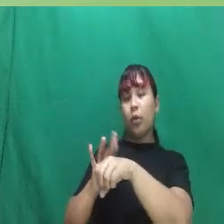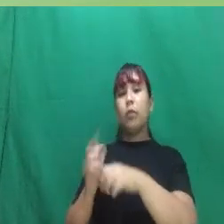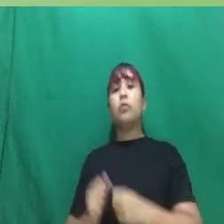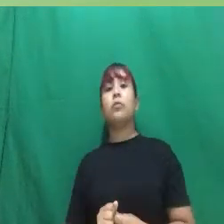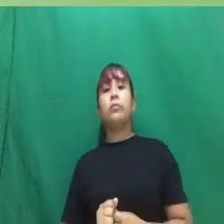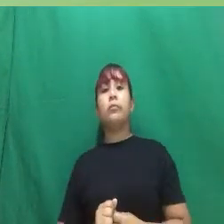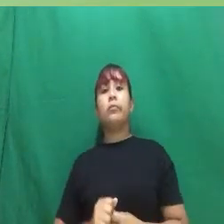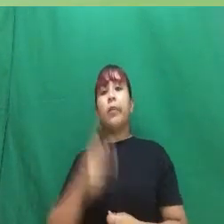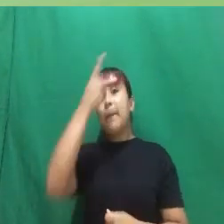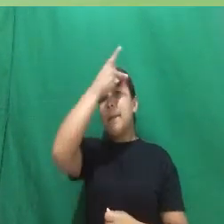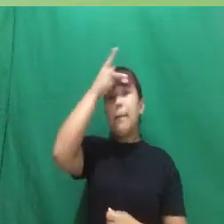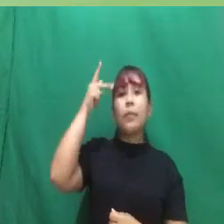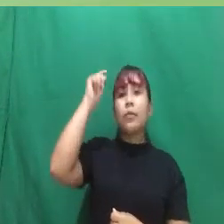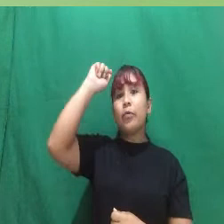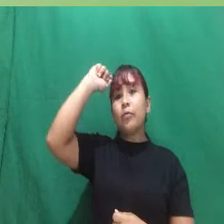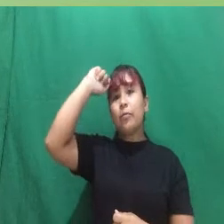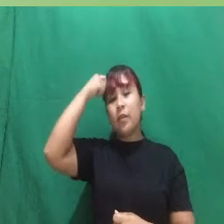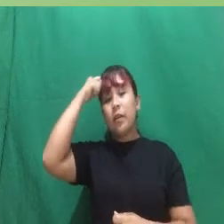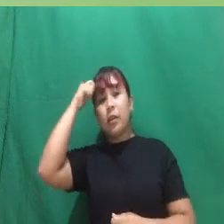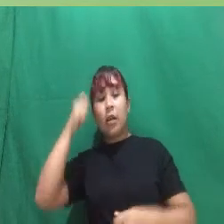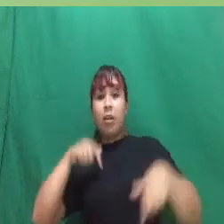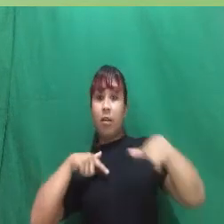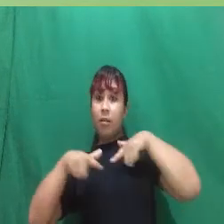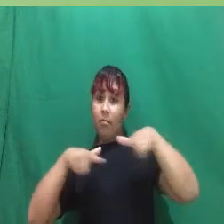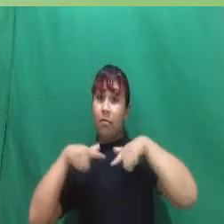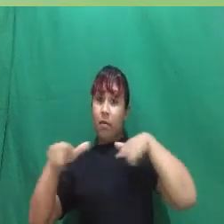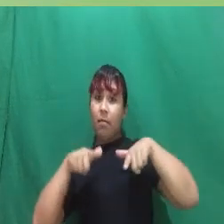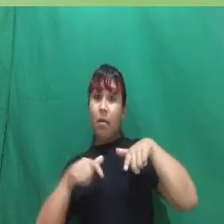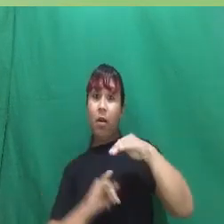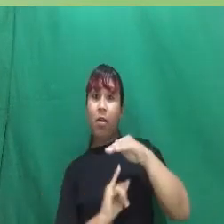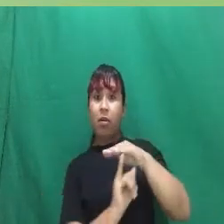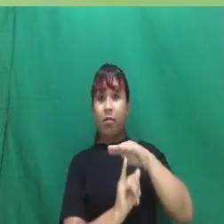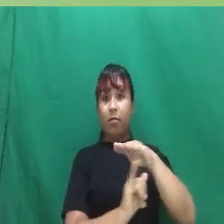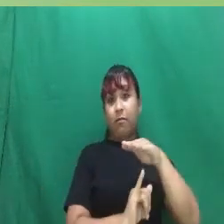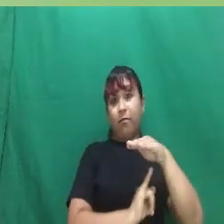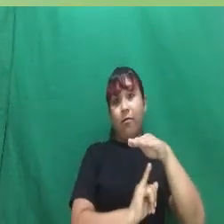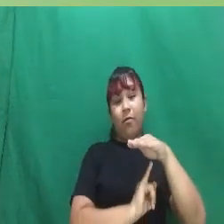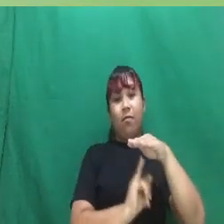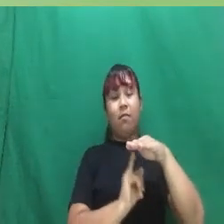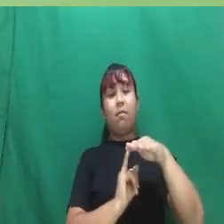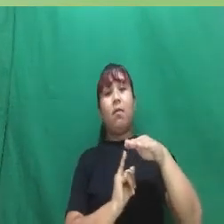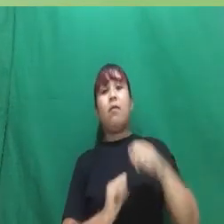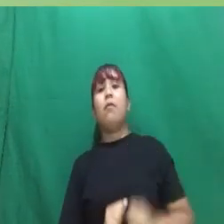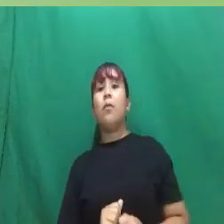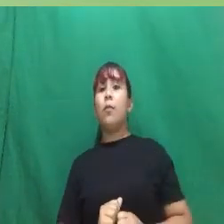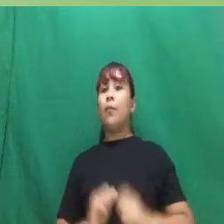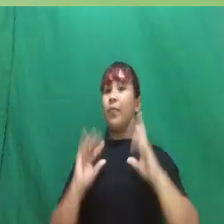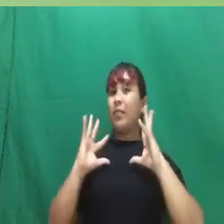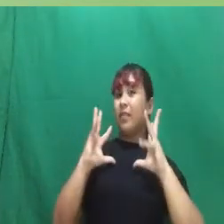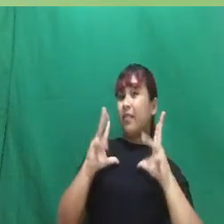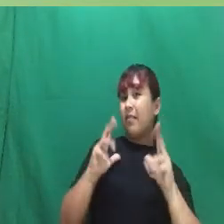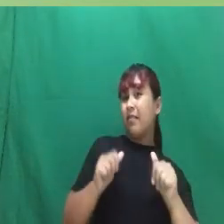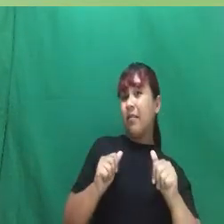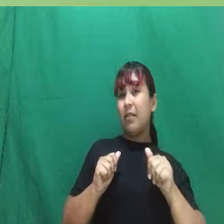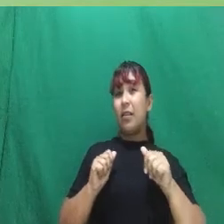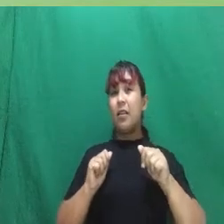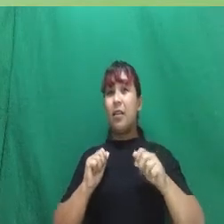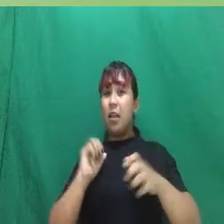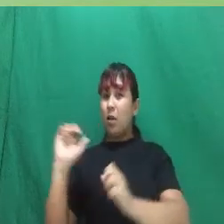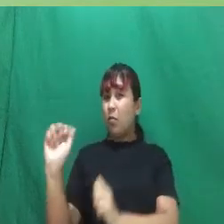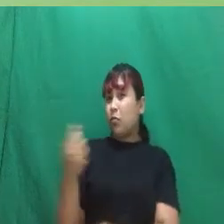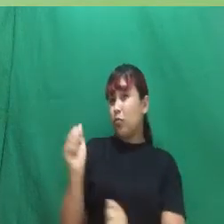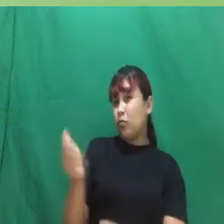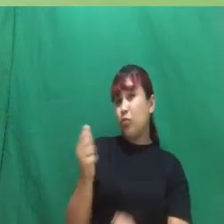também não esquecemos da dimensão econômica que essa crise sanitária tem provocado e tem colocado os vulneráveis numa situação